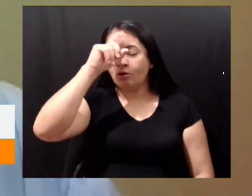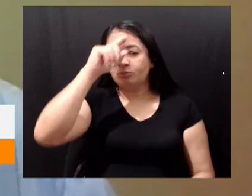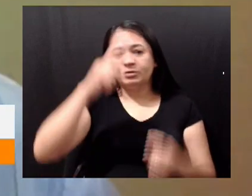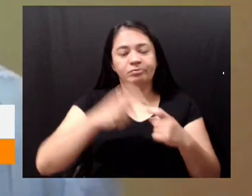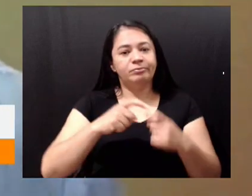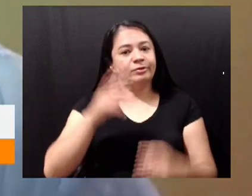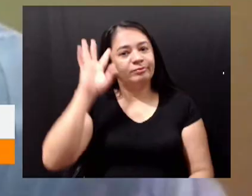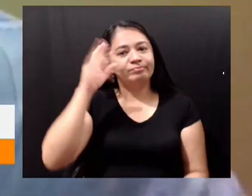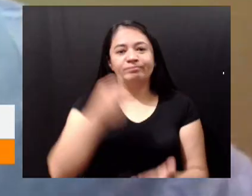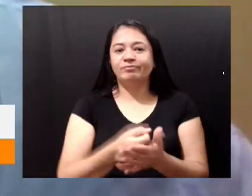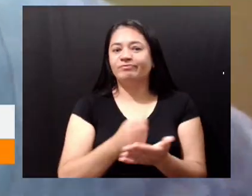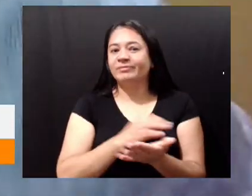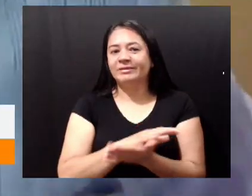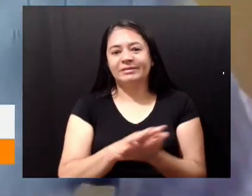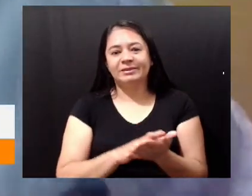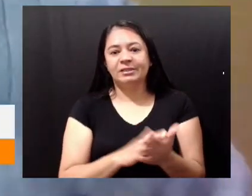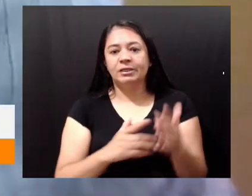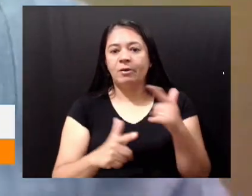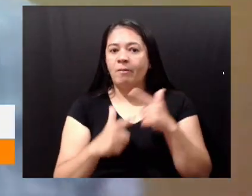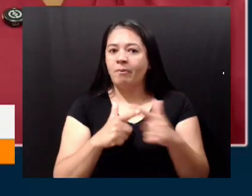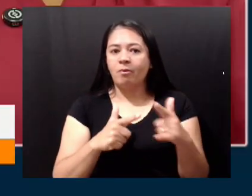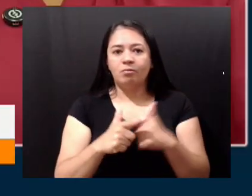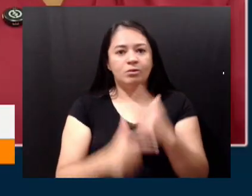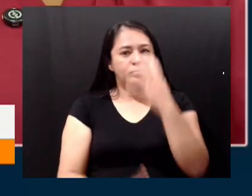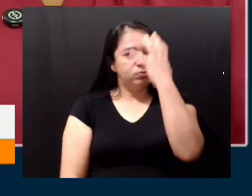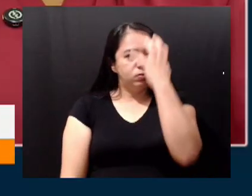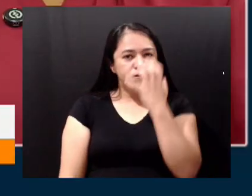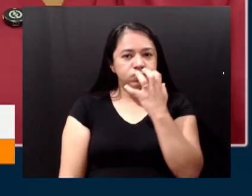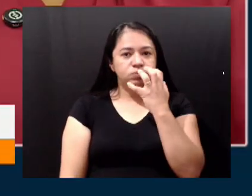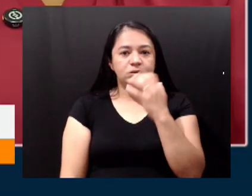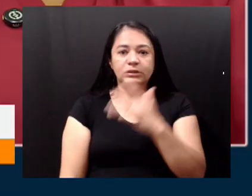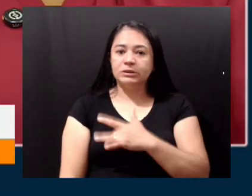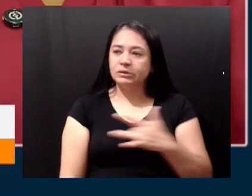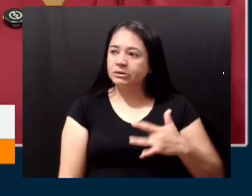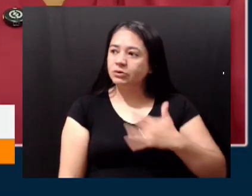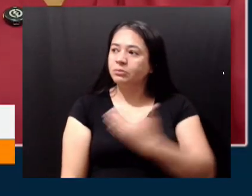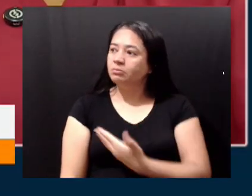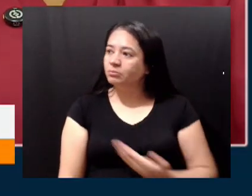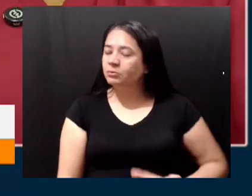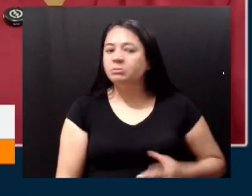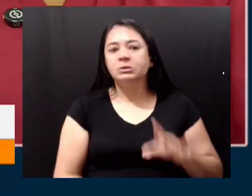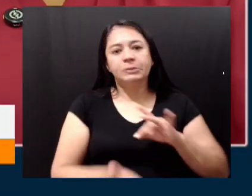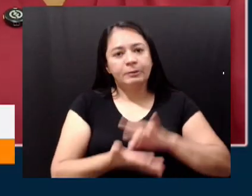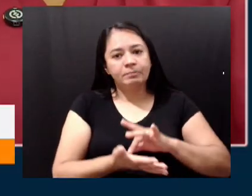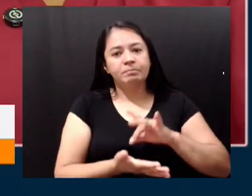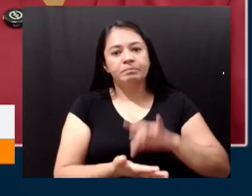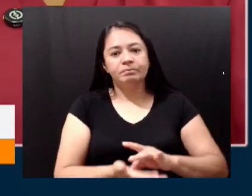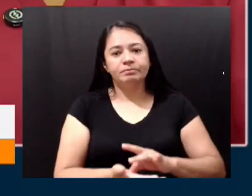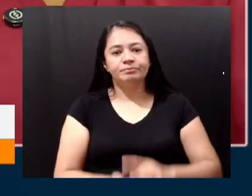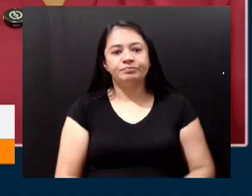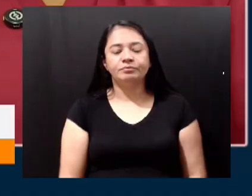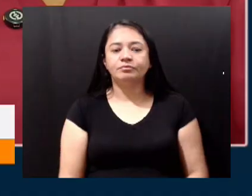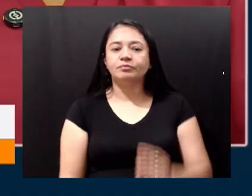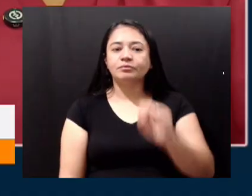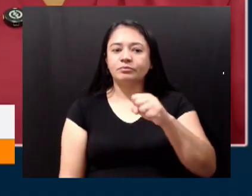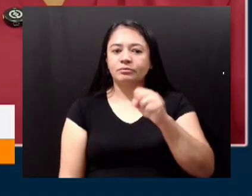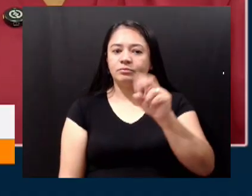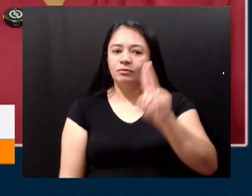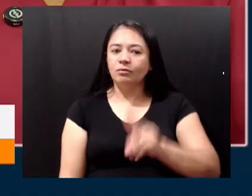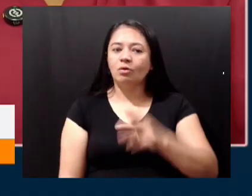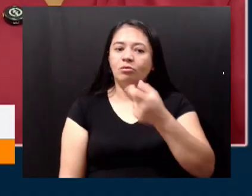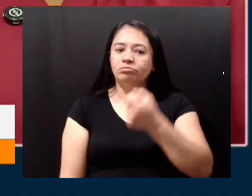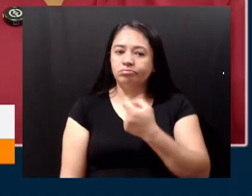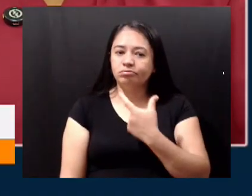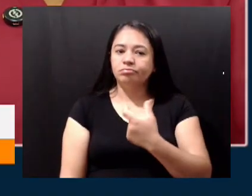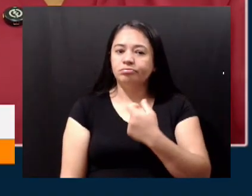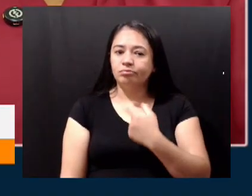Poxa, é um problema seríssimo, né, doutora? De Sim. saúde pública mesmo, Sim, não sim. é? Essa questão do uso indiscriminado de